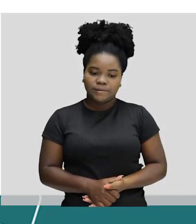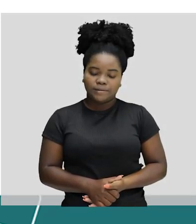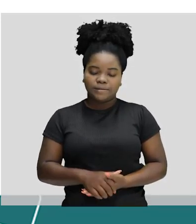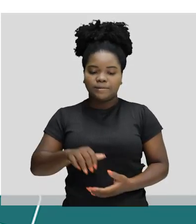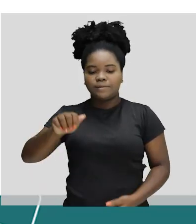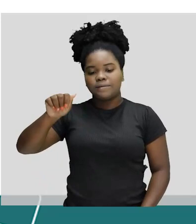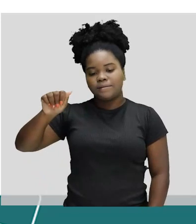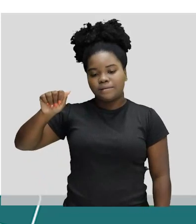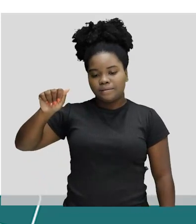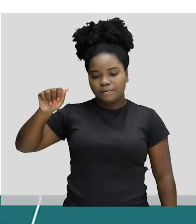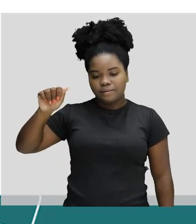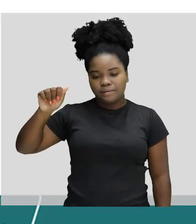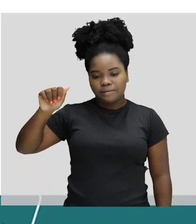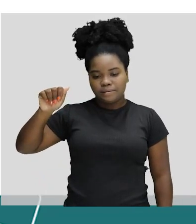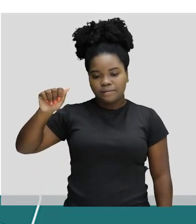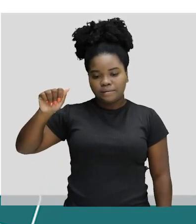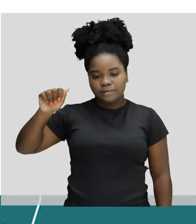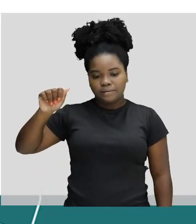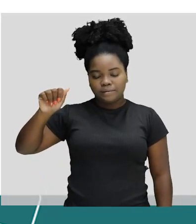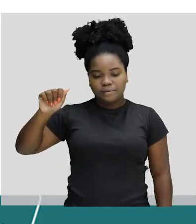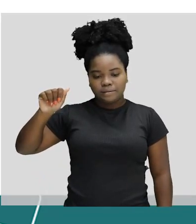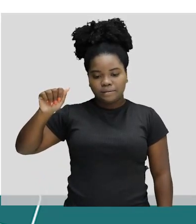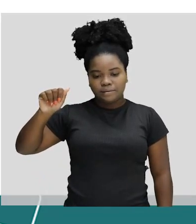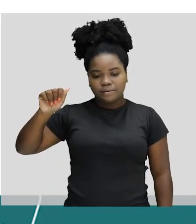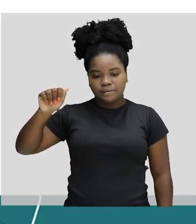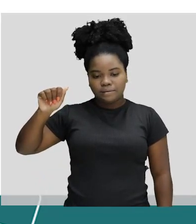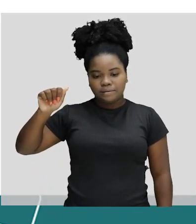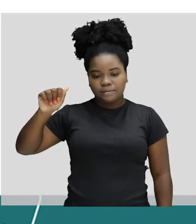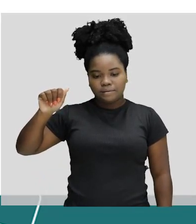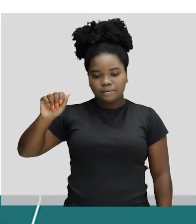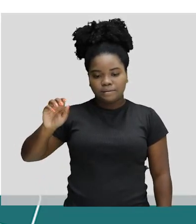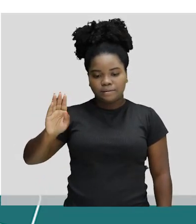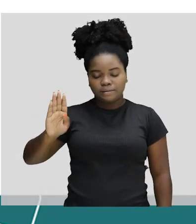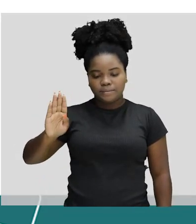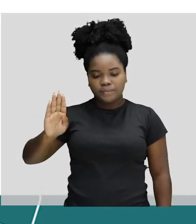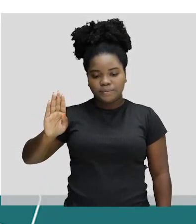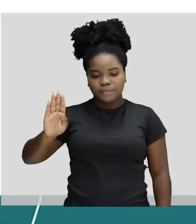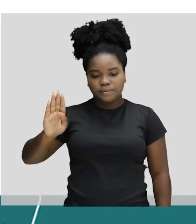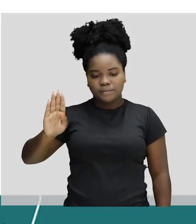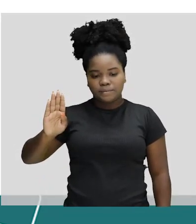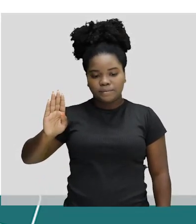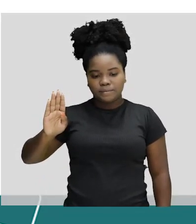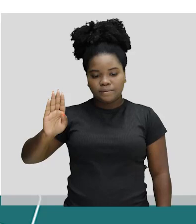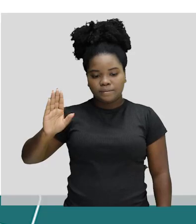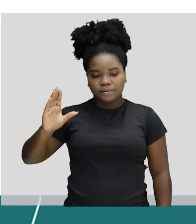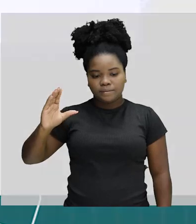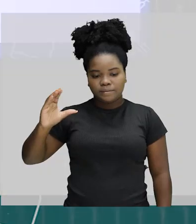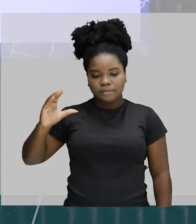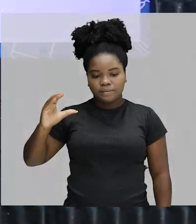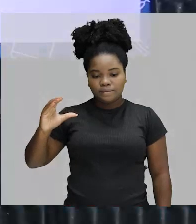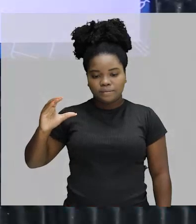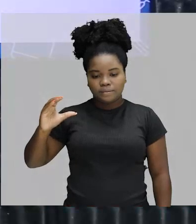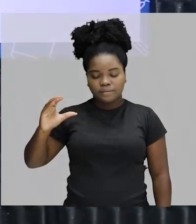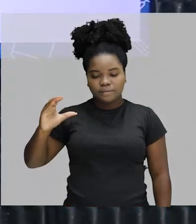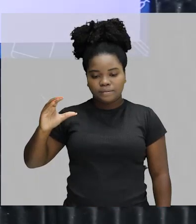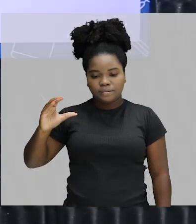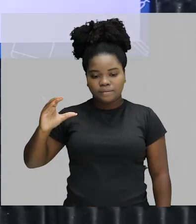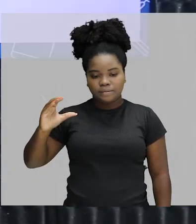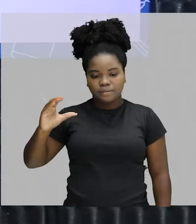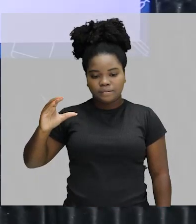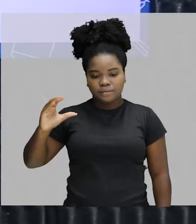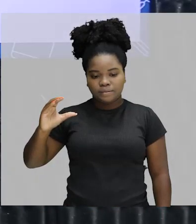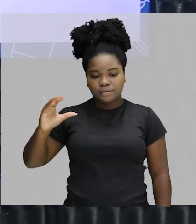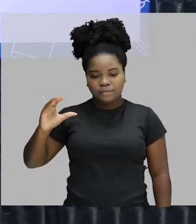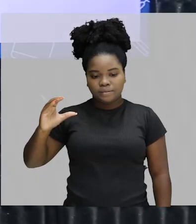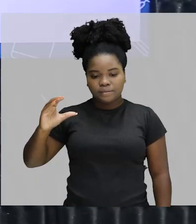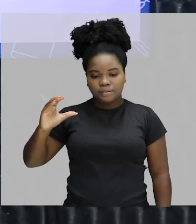aqui. Letra A é comparativo de superioridade. Letra B, comparativo de igualdade. Letra C,